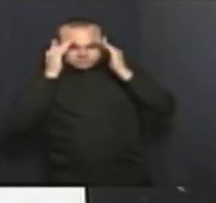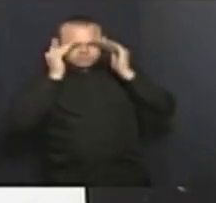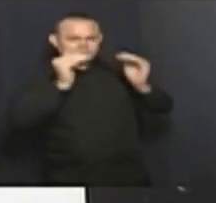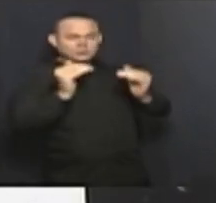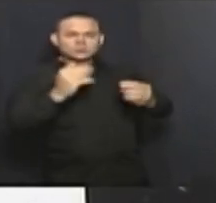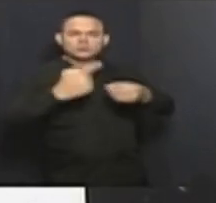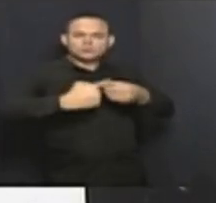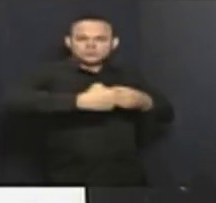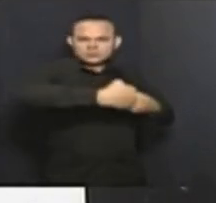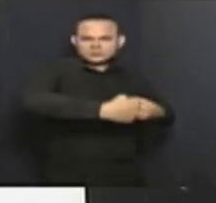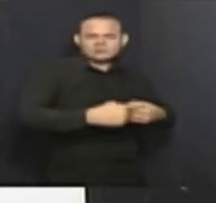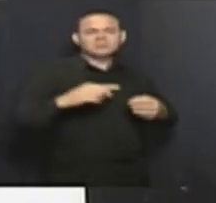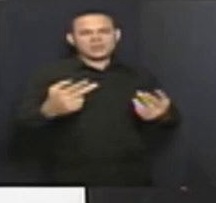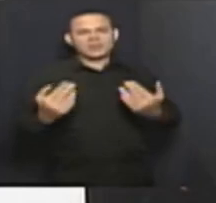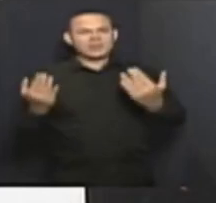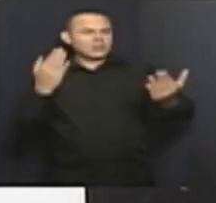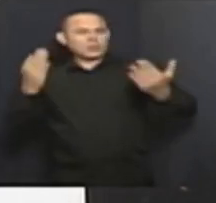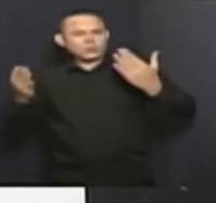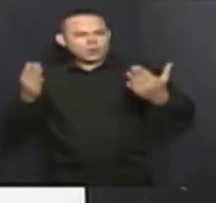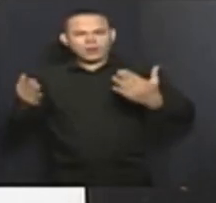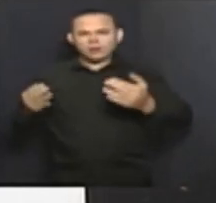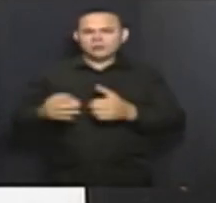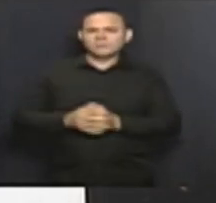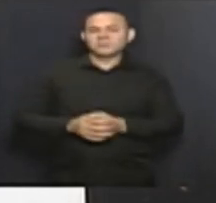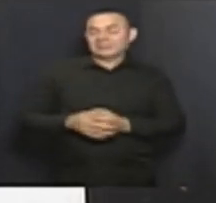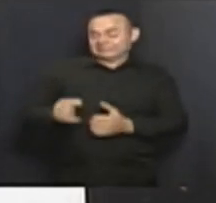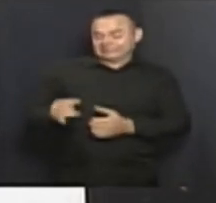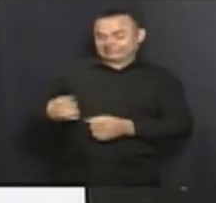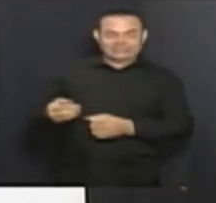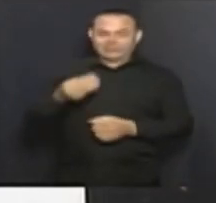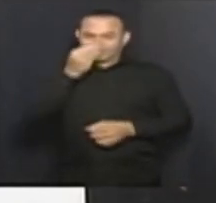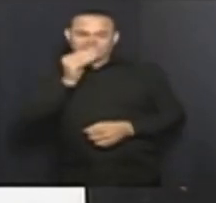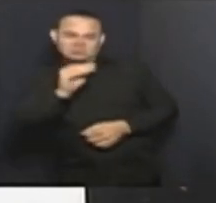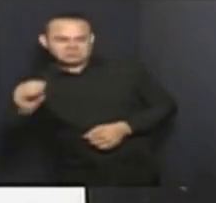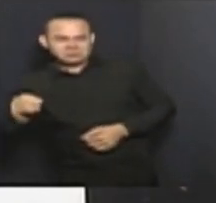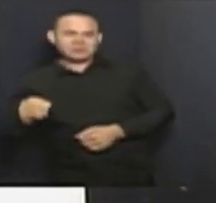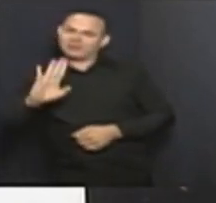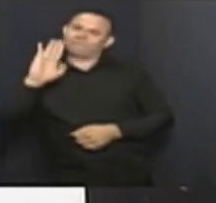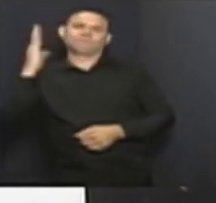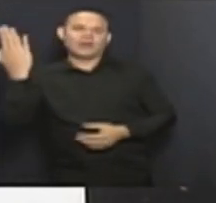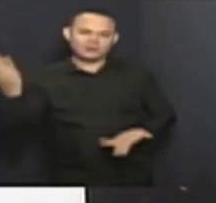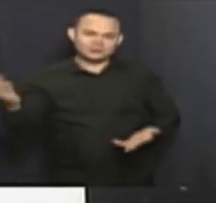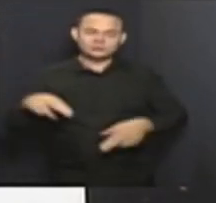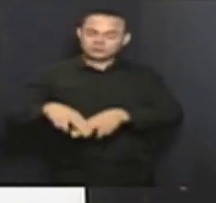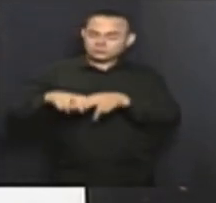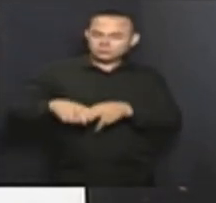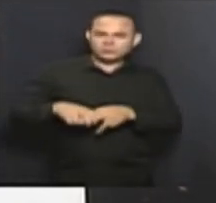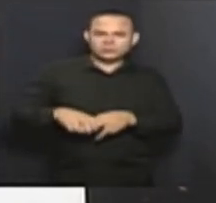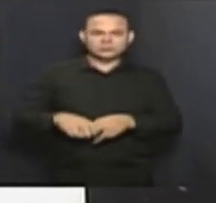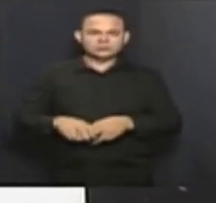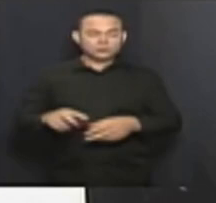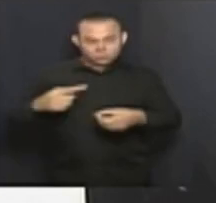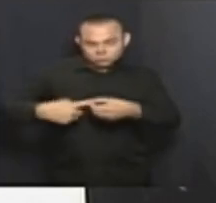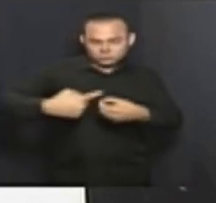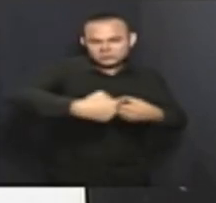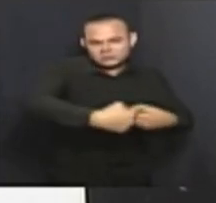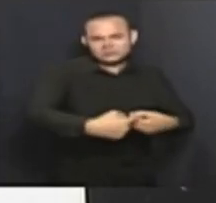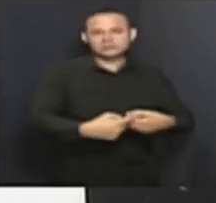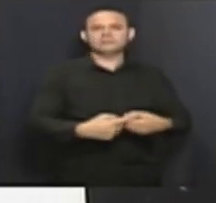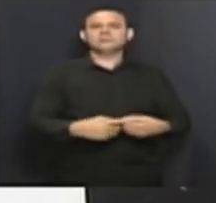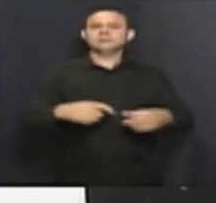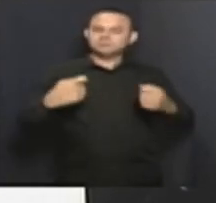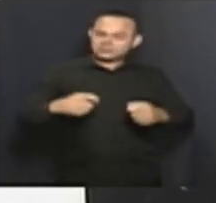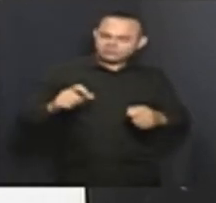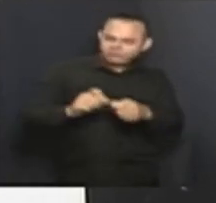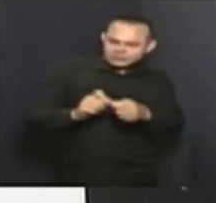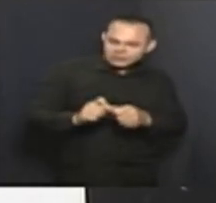uma armação jurídica temos sim que fazer parceria com os municípios os municípios tem lá o seu orçamento